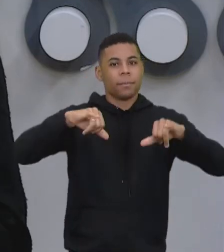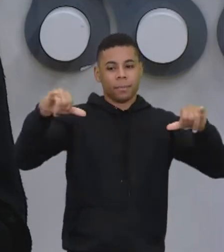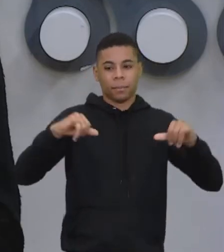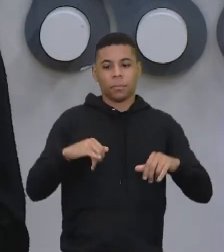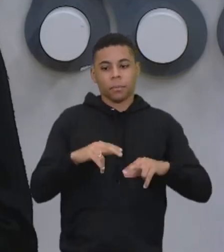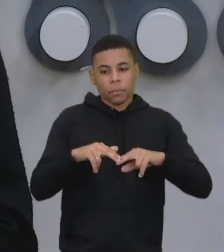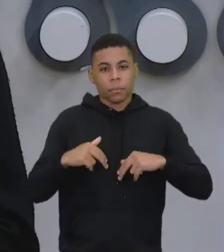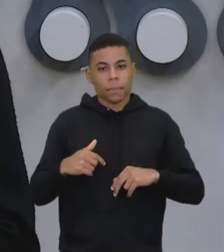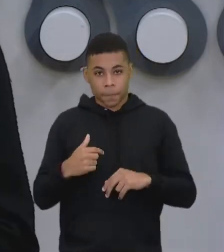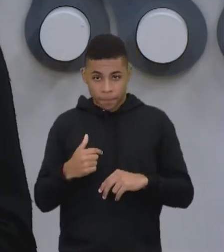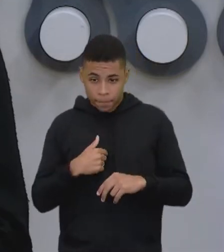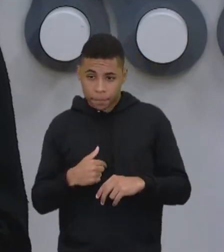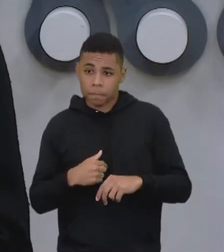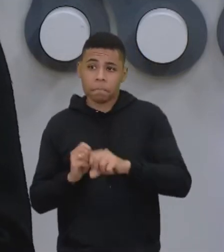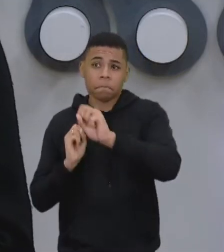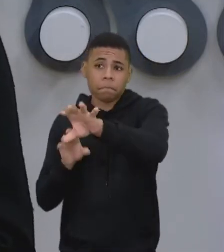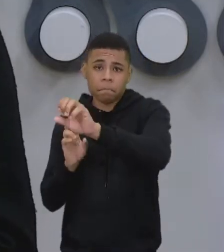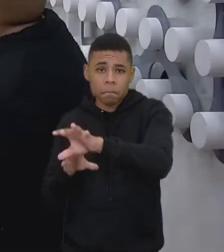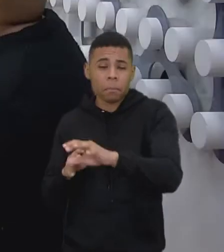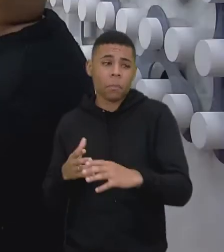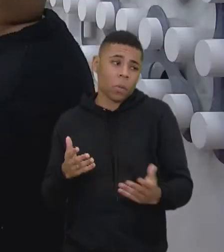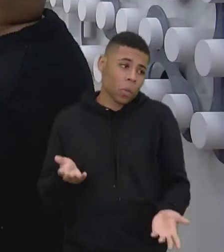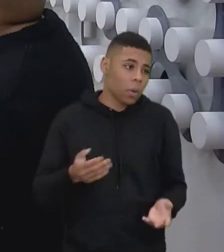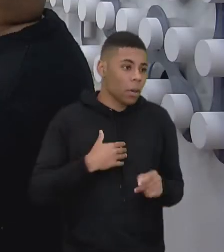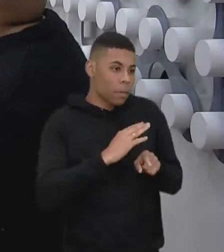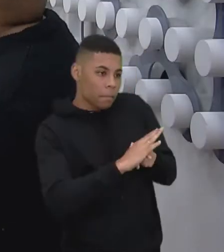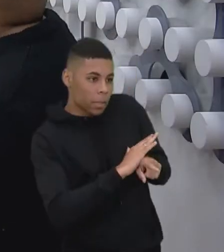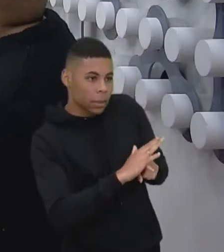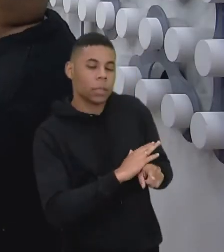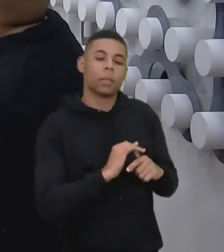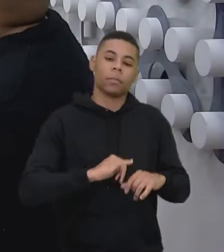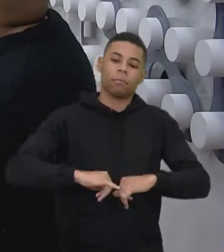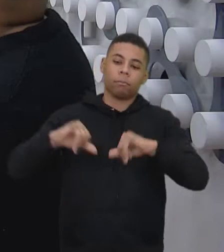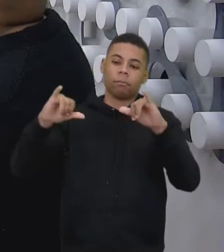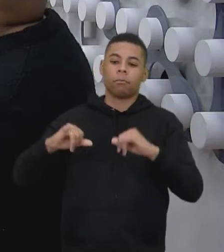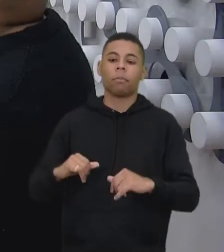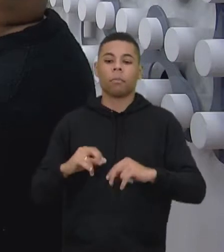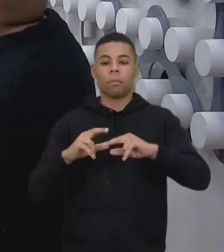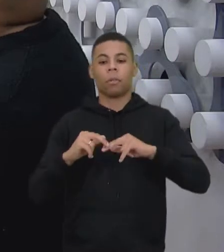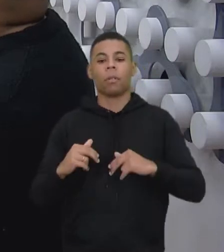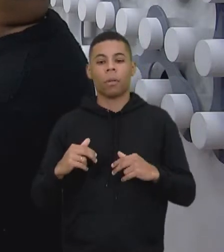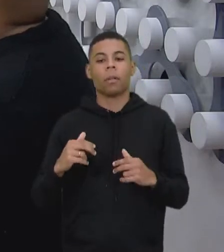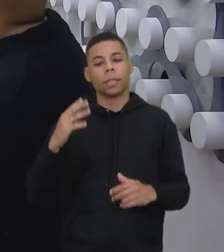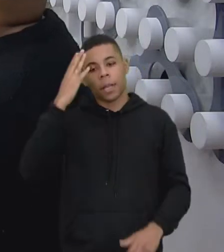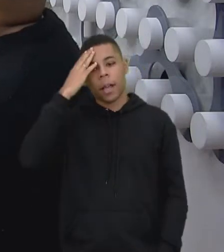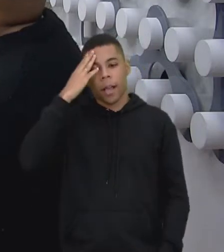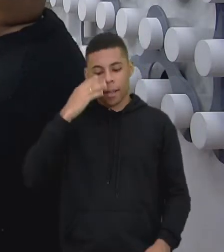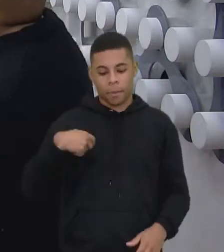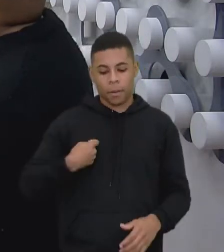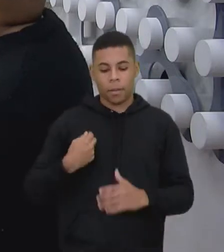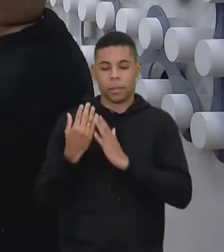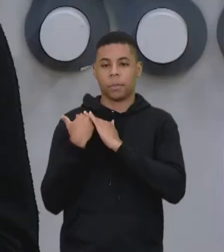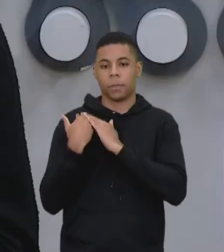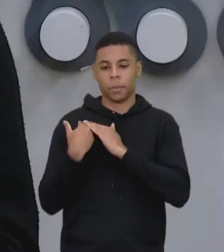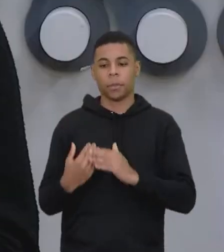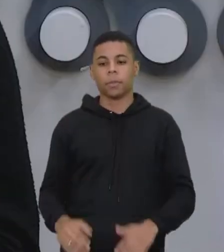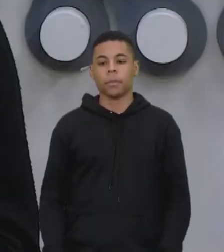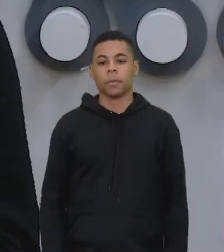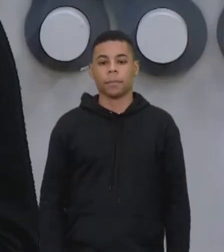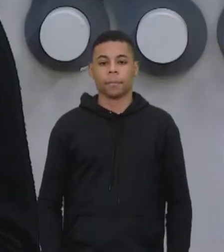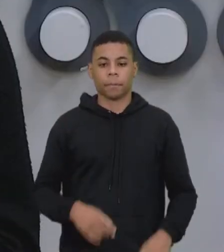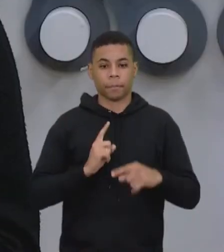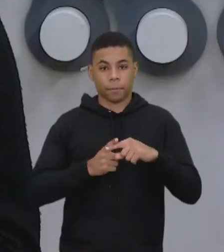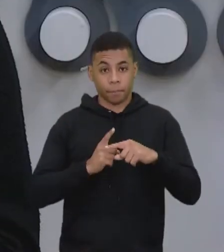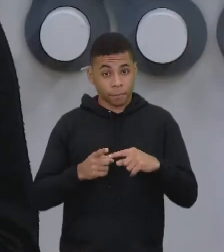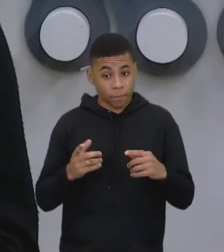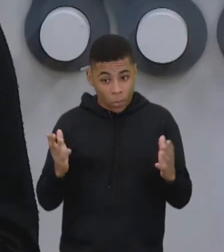desses ensinamentos, dessas pesquisas que os estudantes começaram a fazer, eles começaram a perceber o nível de responsabilidade. Porque